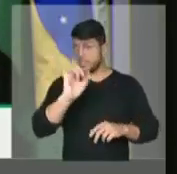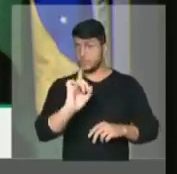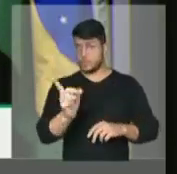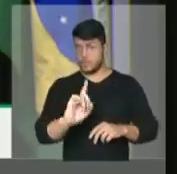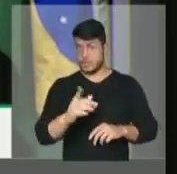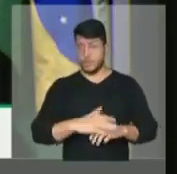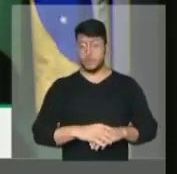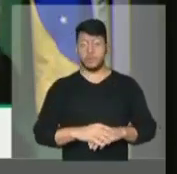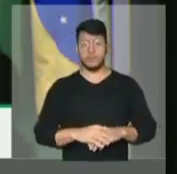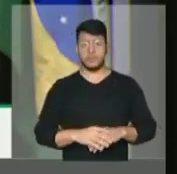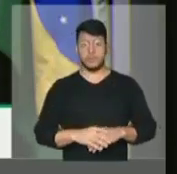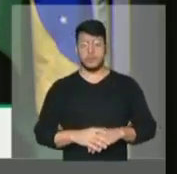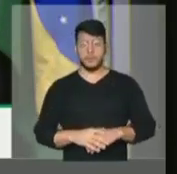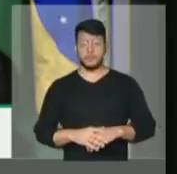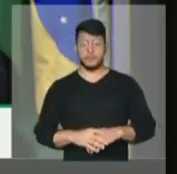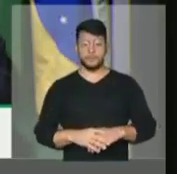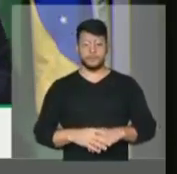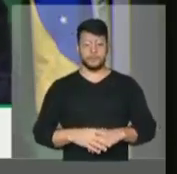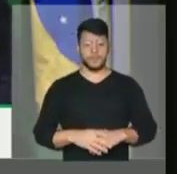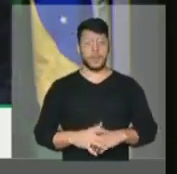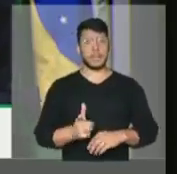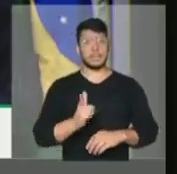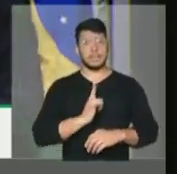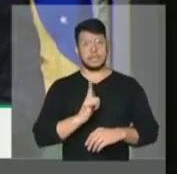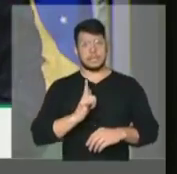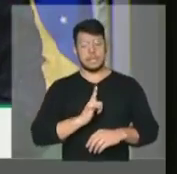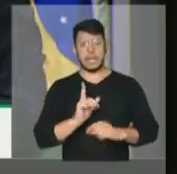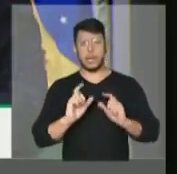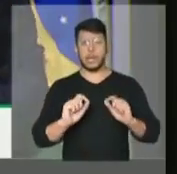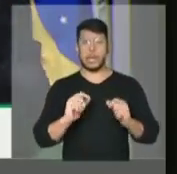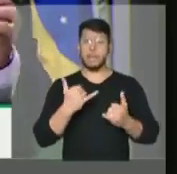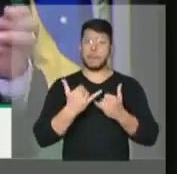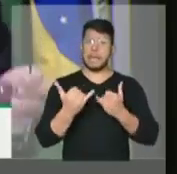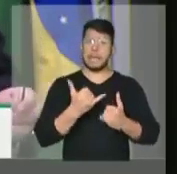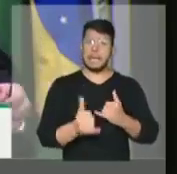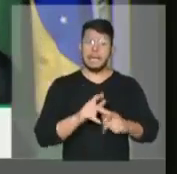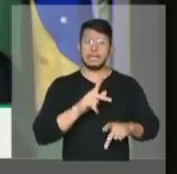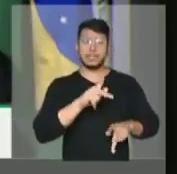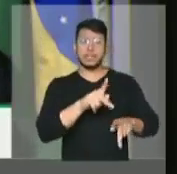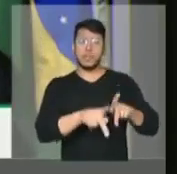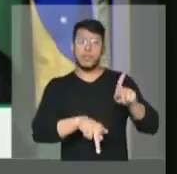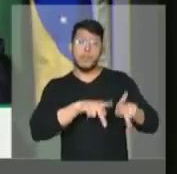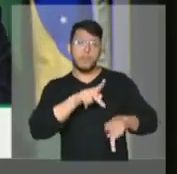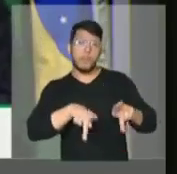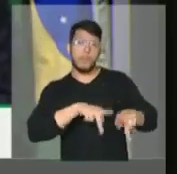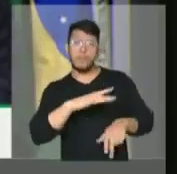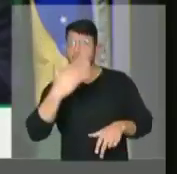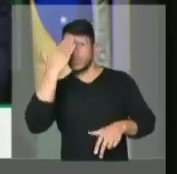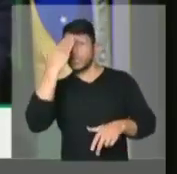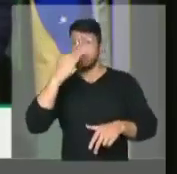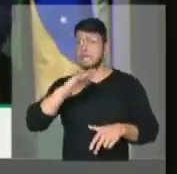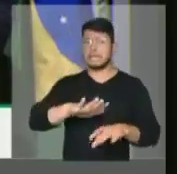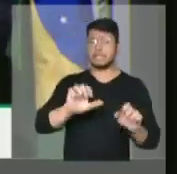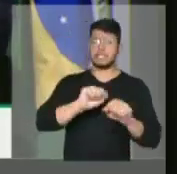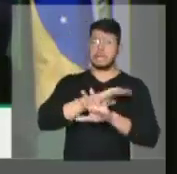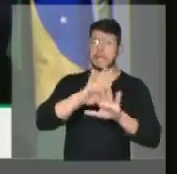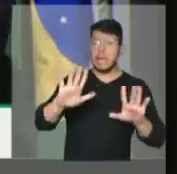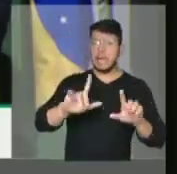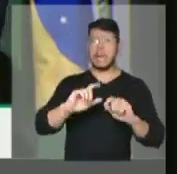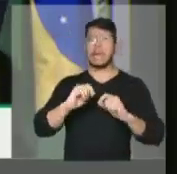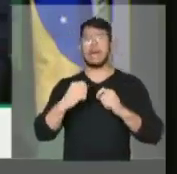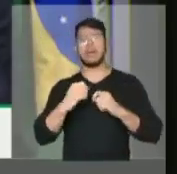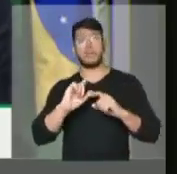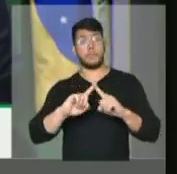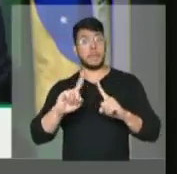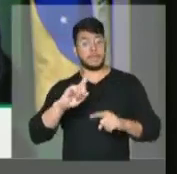muitas vezes não tão bem entendidos pela opinião pública ou por uma parte da opinião pública, mas que